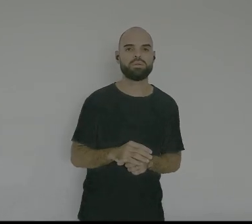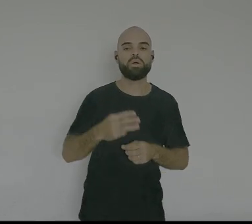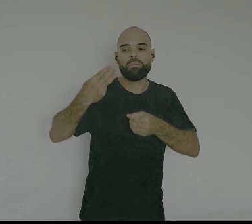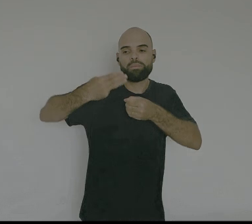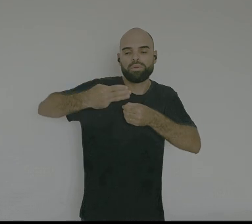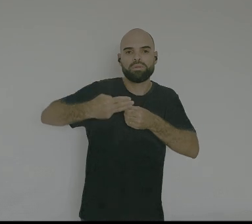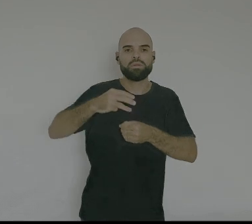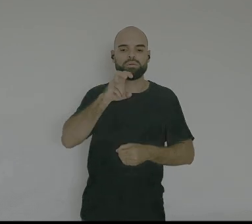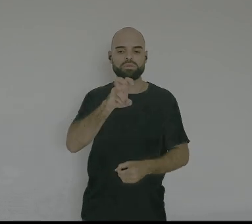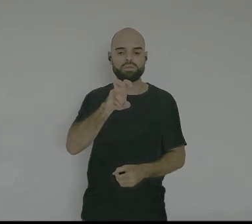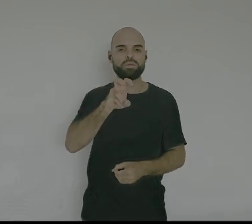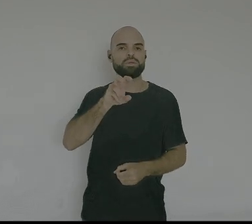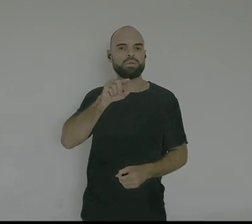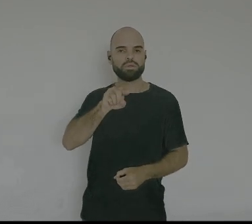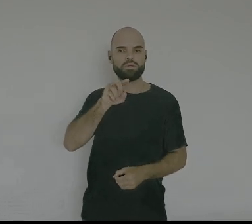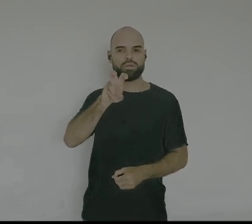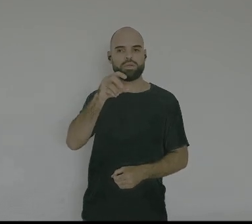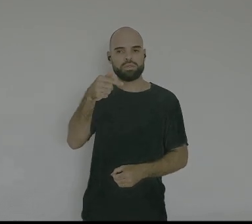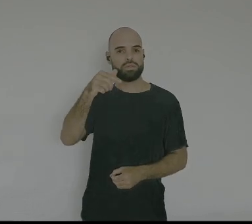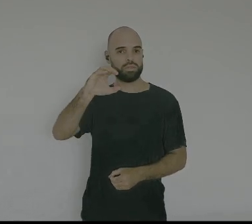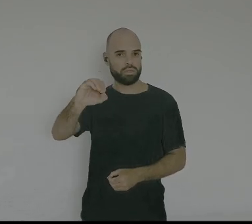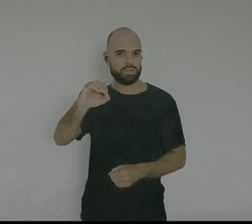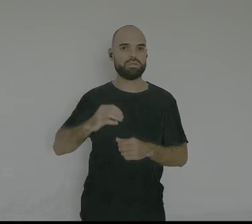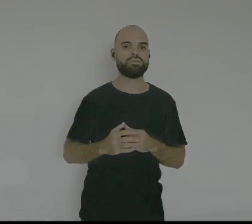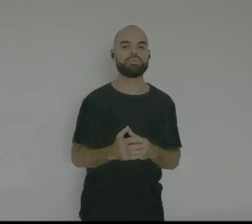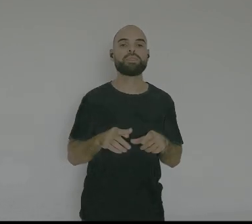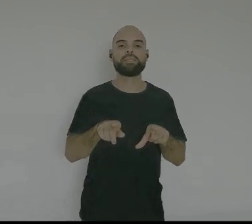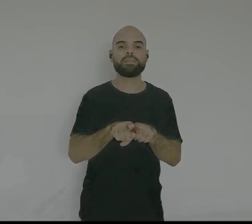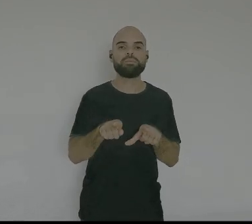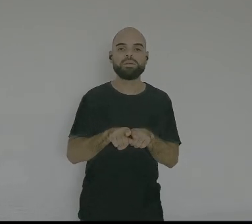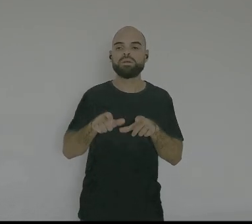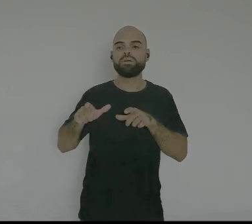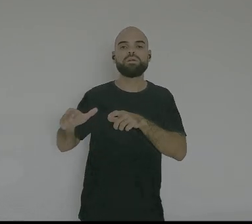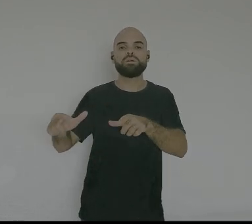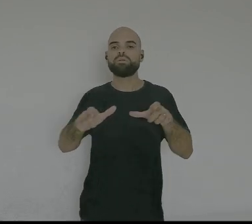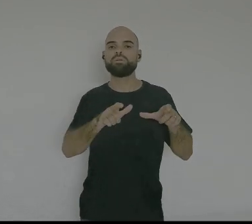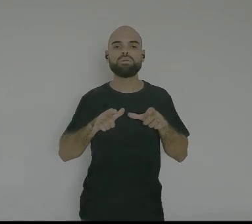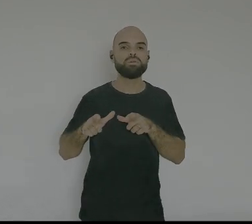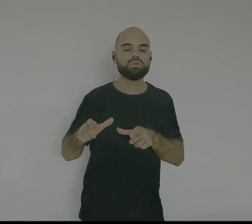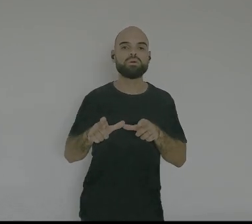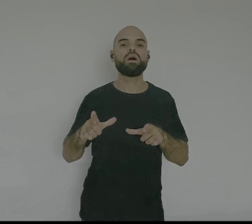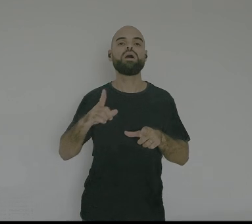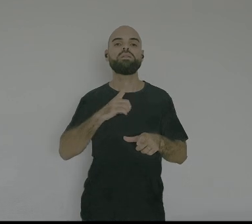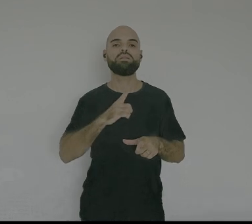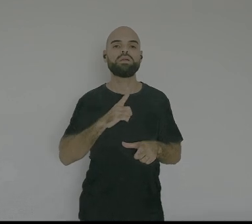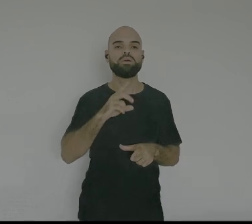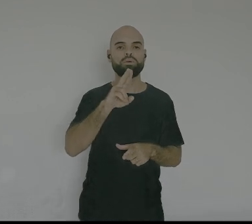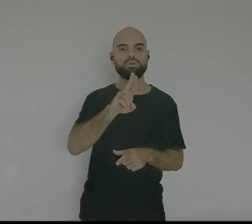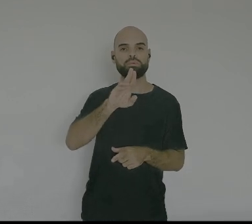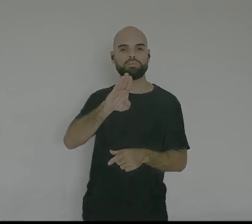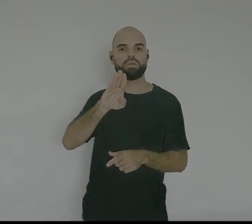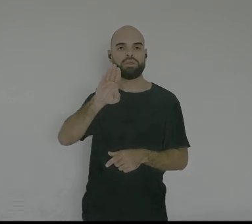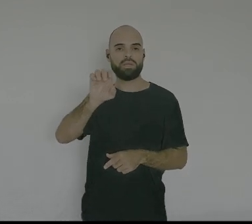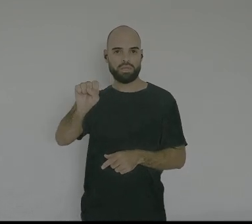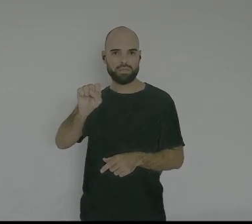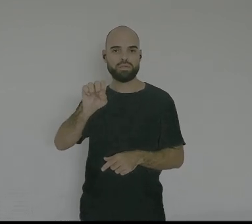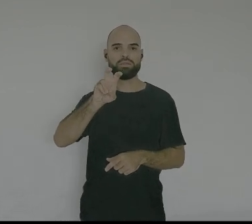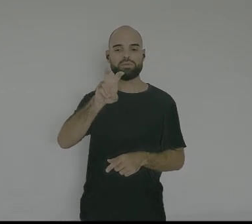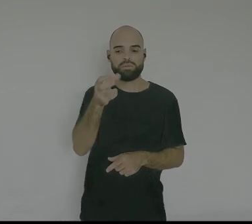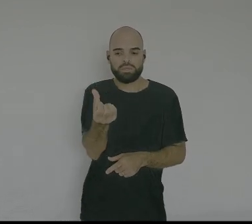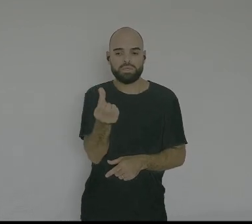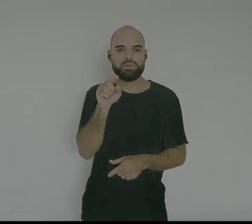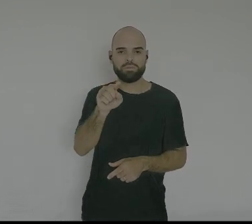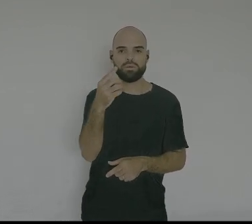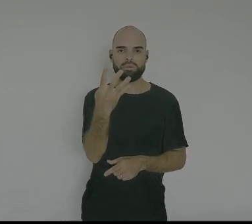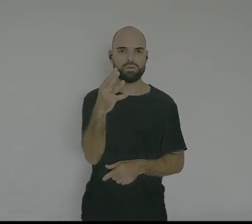micro-regionais, 453. Os territórios municipais, 5.570. Os territórios de área de